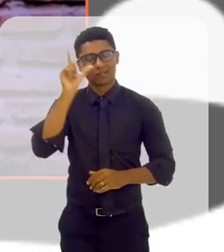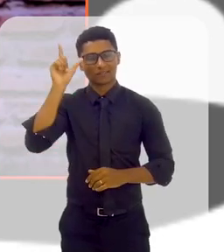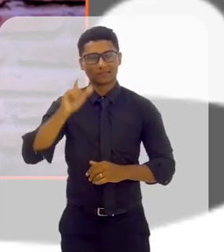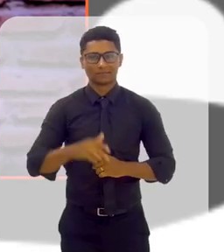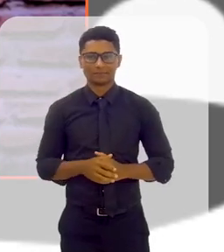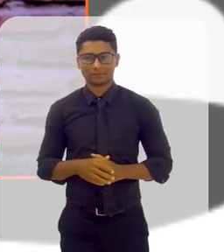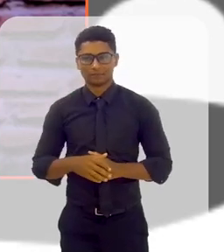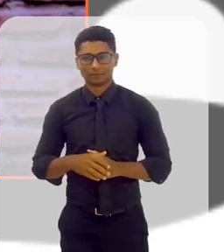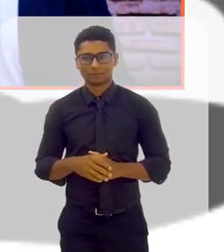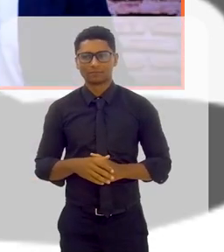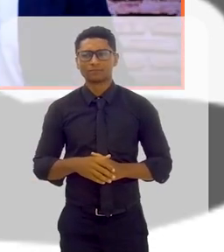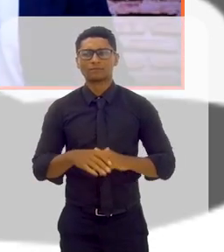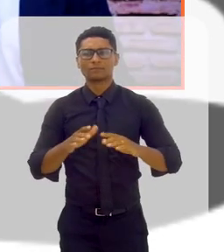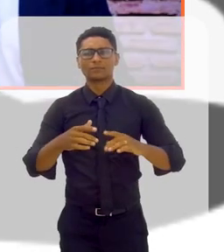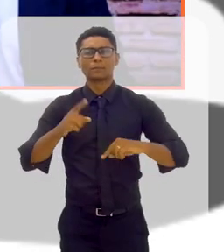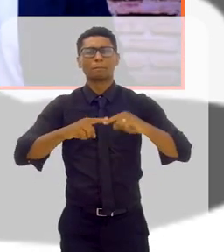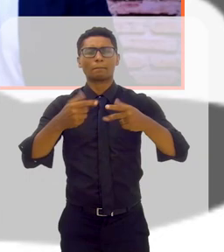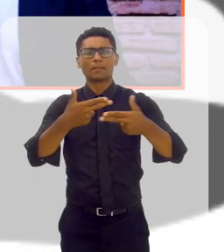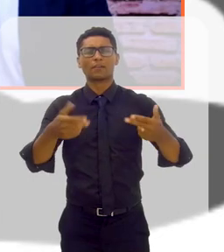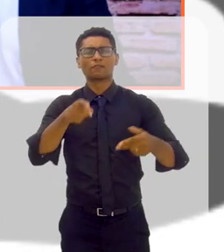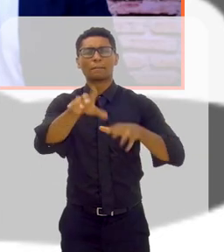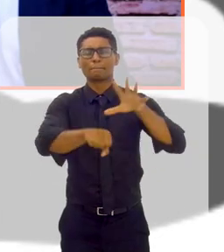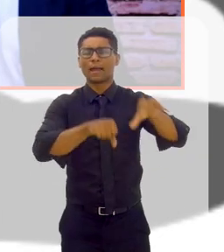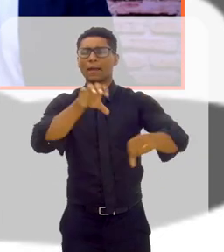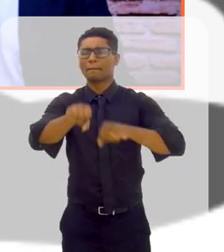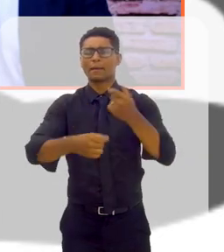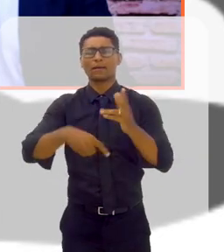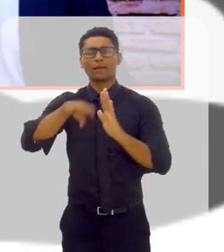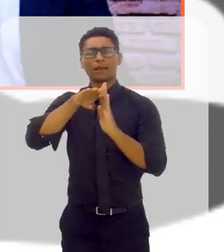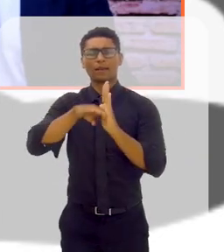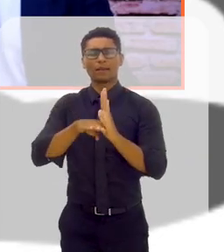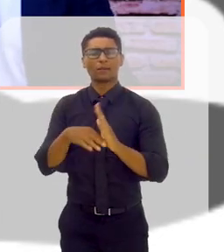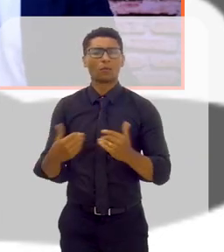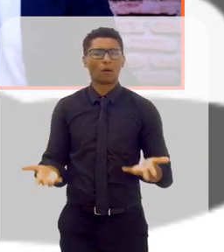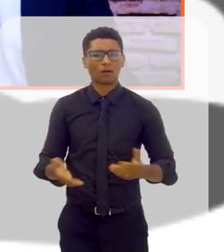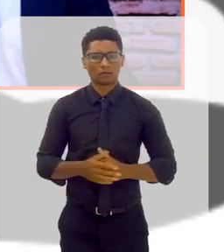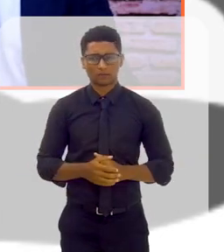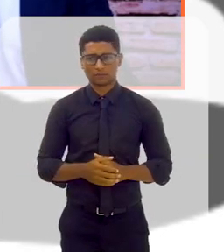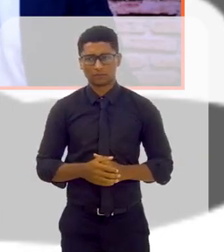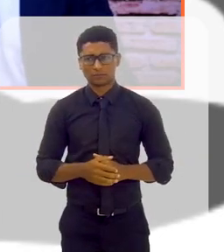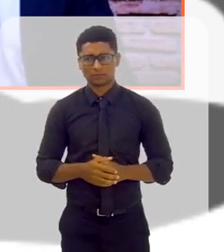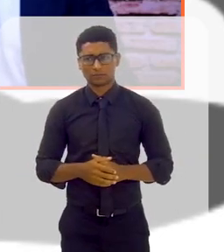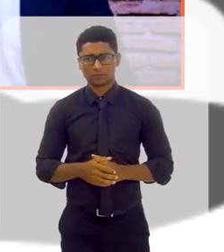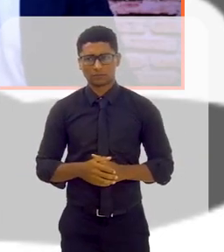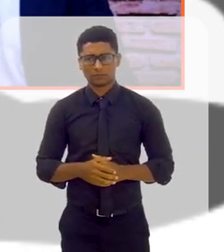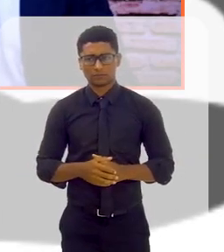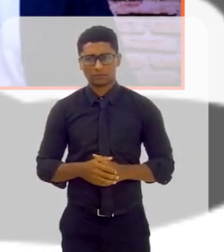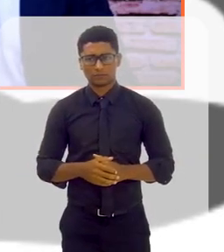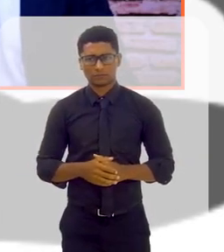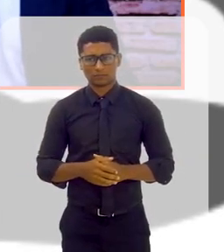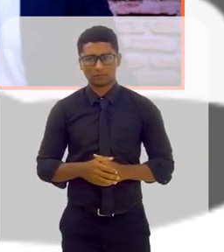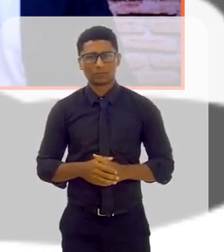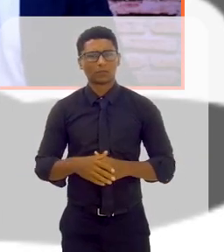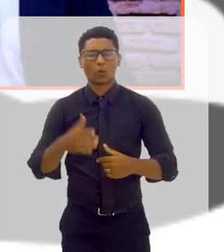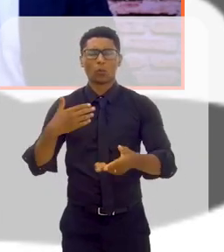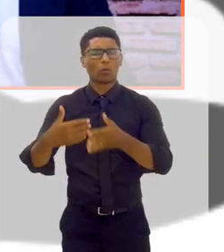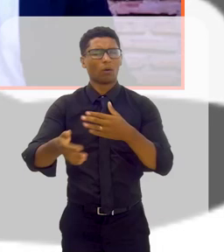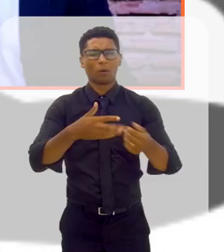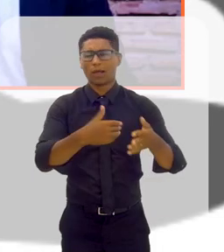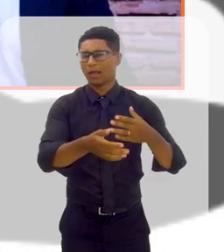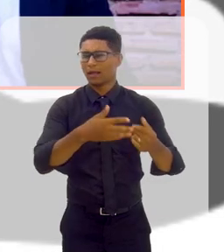fazer esse trabalho e quais os equipamentos que você pega faz uma lista do que você se lembra de cabeça a gente já sabe geladeira ar